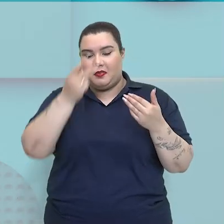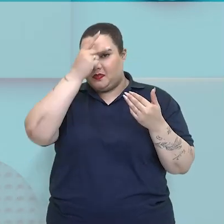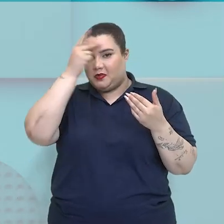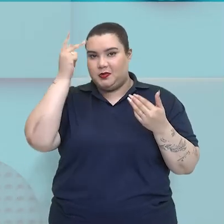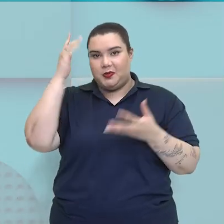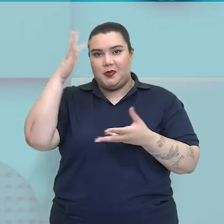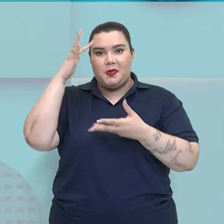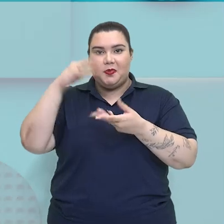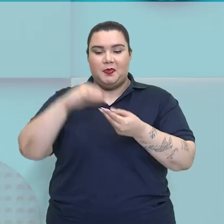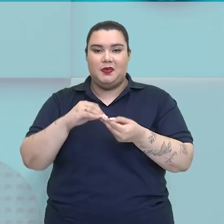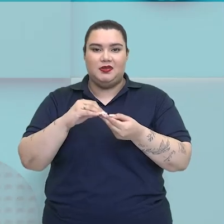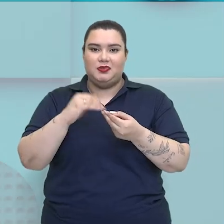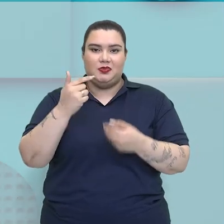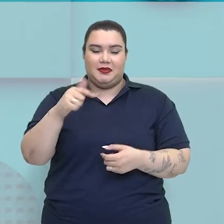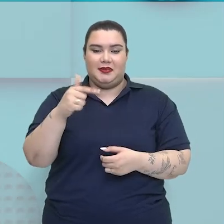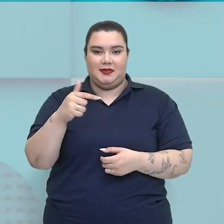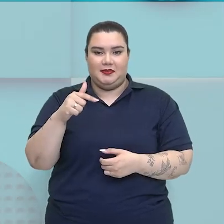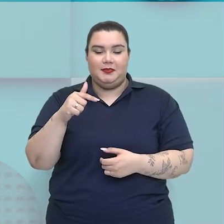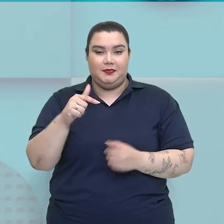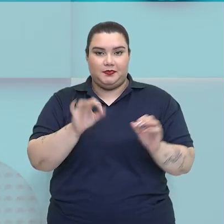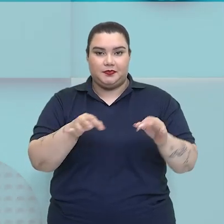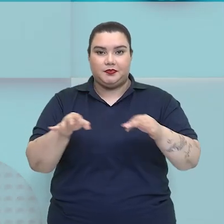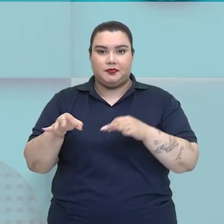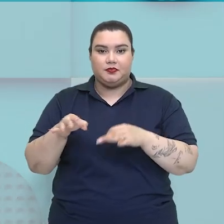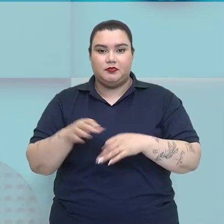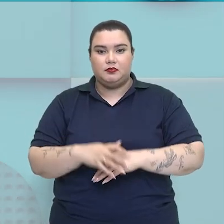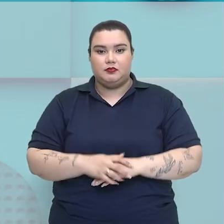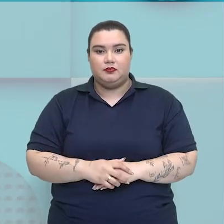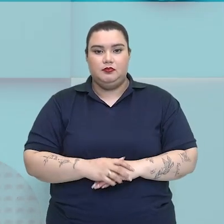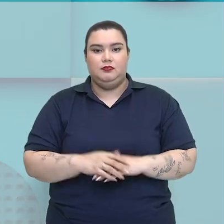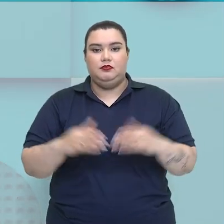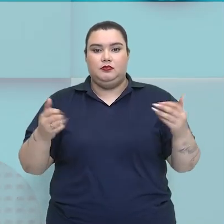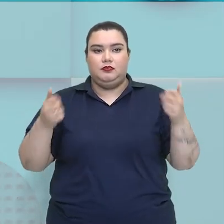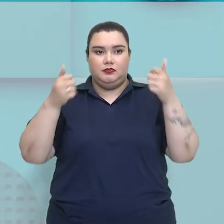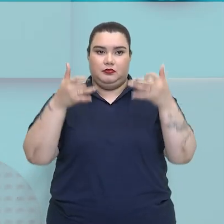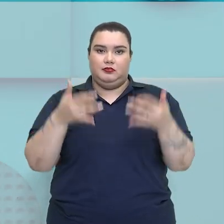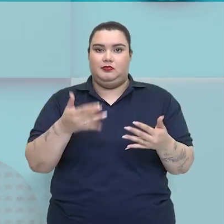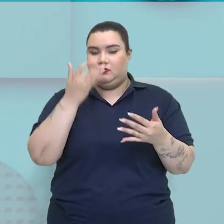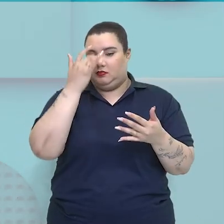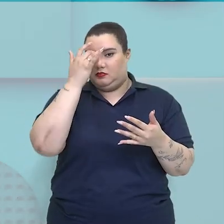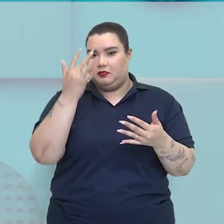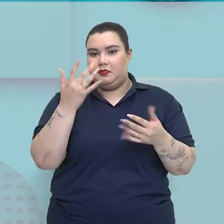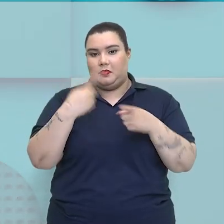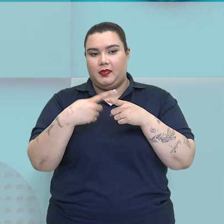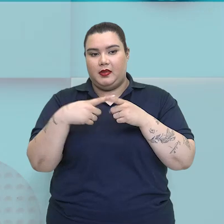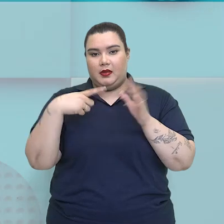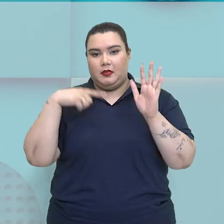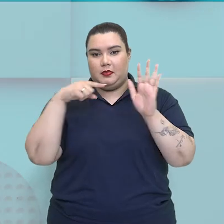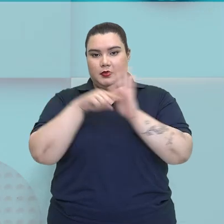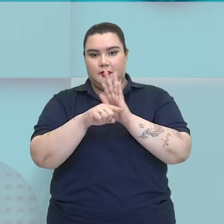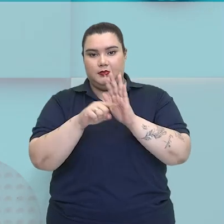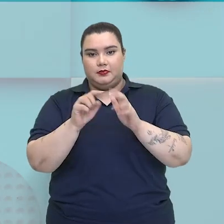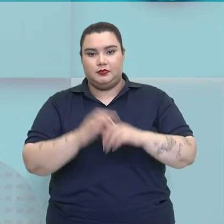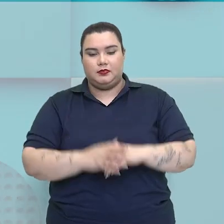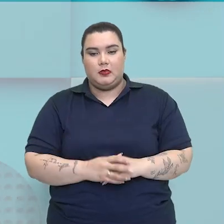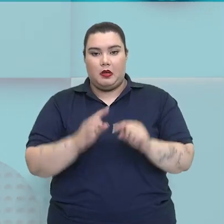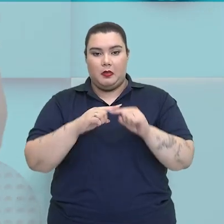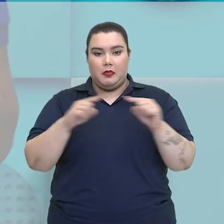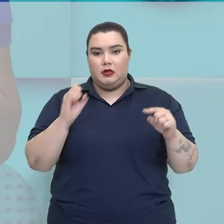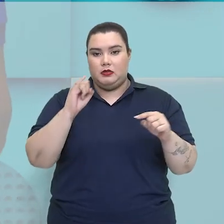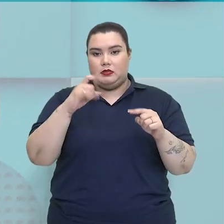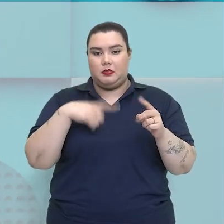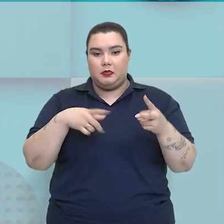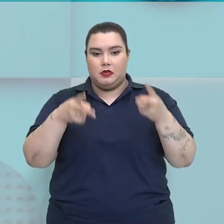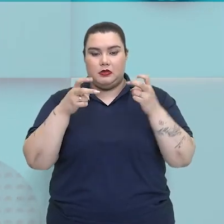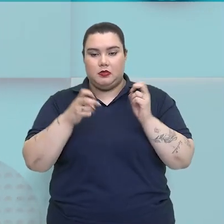pessoas não observam isso, não identificam. Aí na fala é fácil, né, porque pergunta. Mas quando você se depara